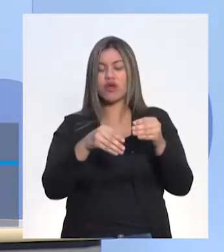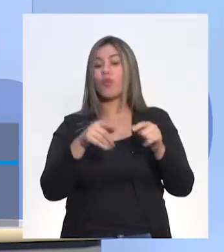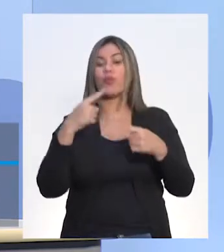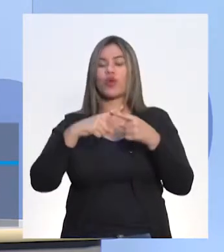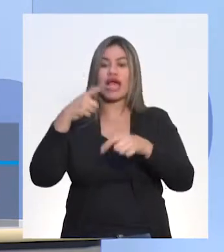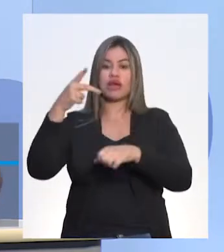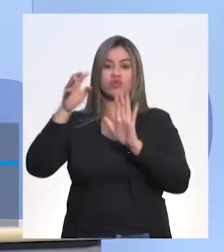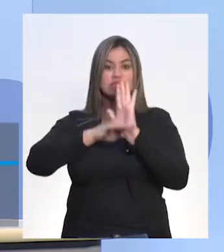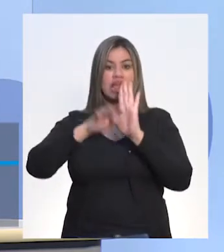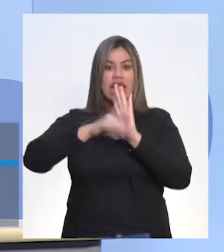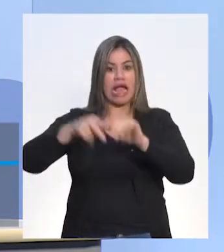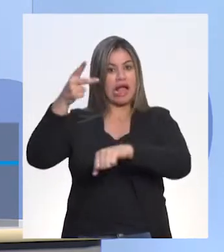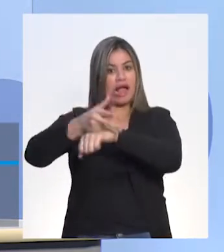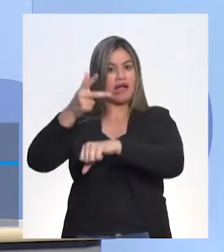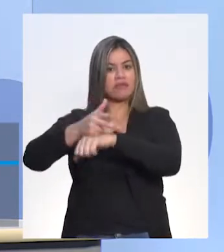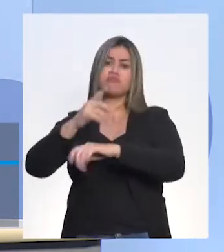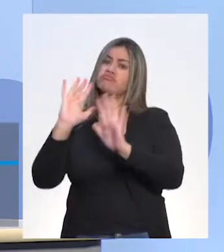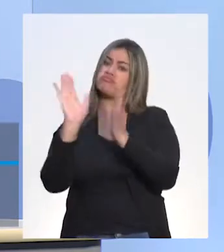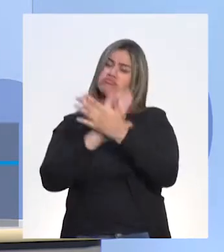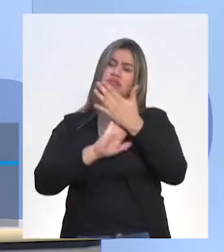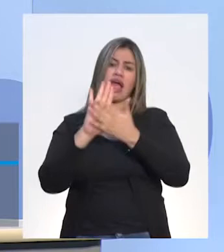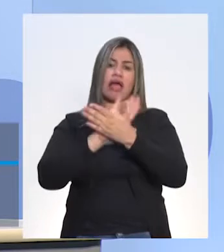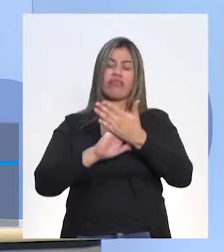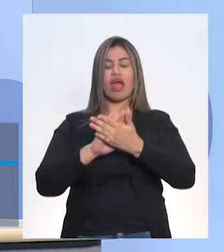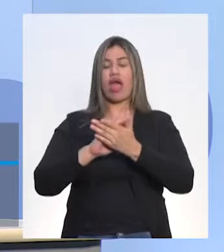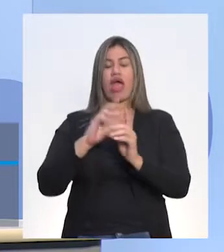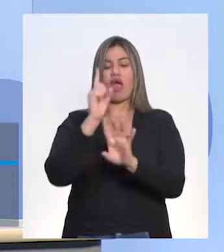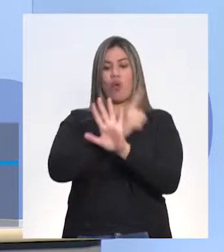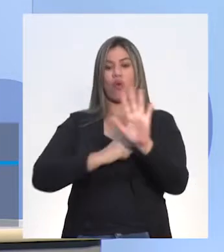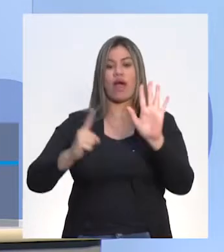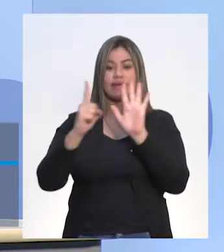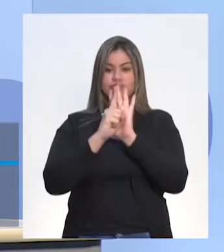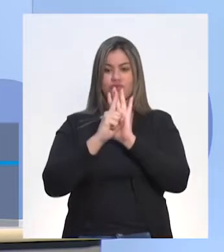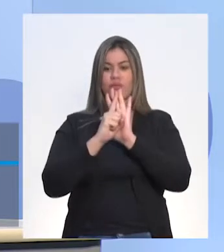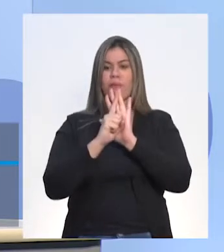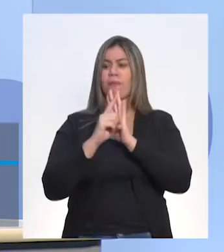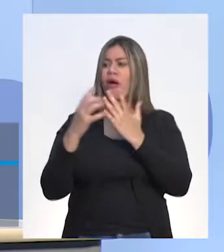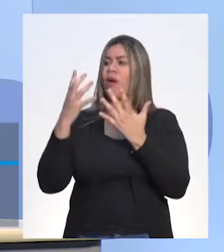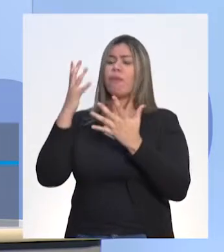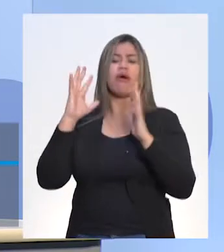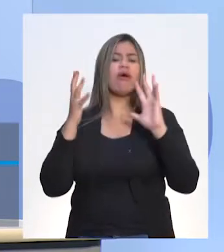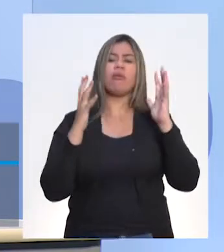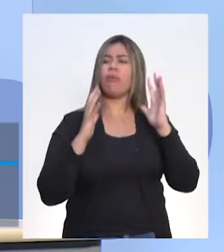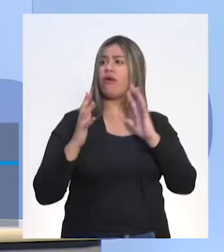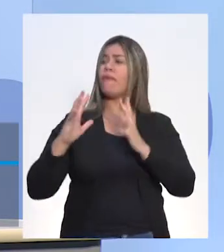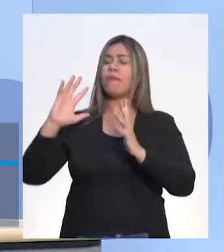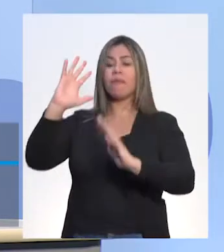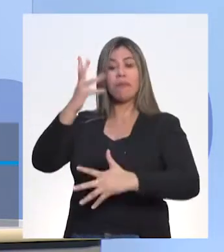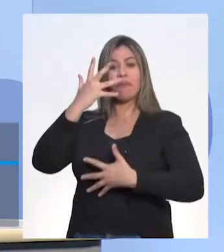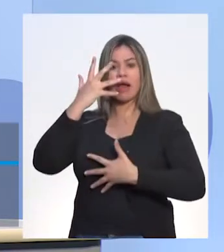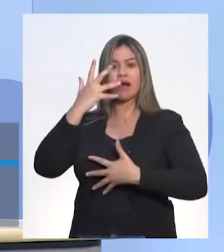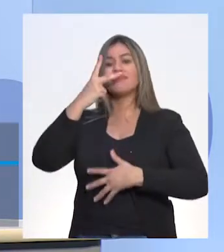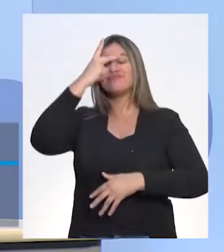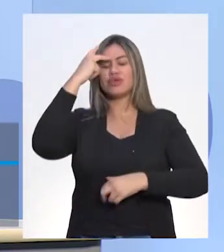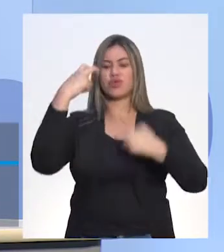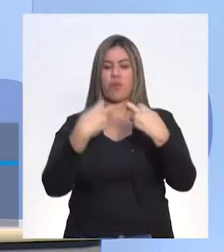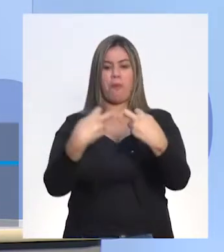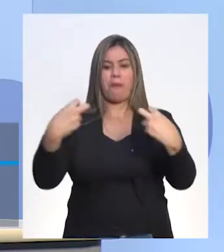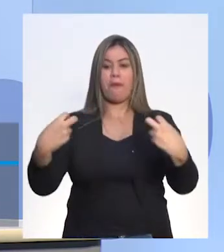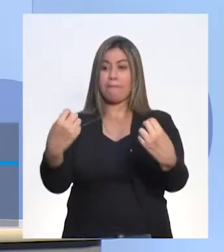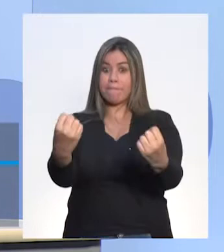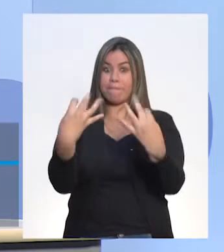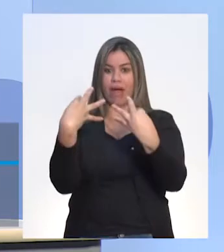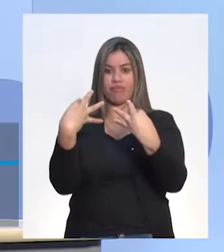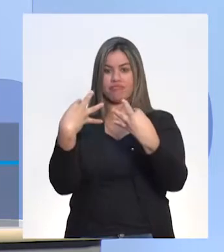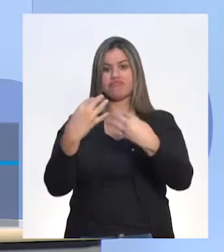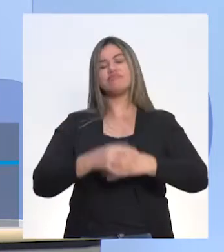ele é o ator, né? E é a plateia. Portanto, para que a gente consiga fazer uma leitura adequada, a gente tem que saber que